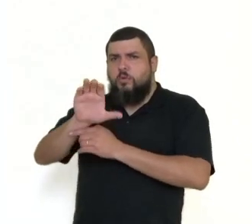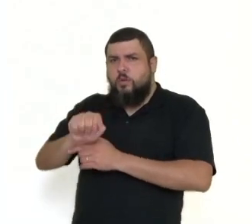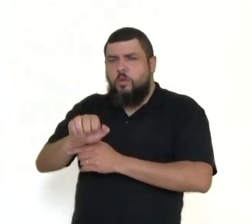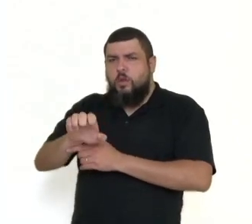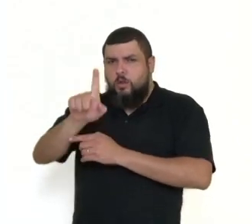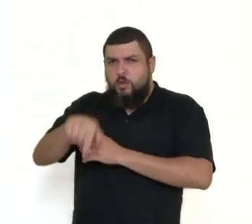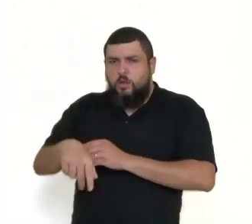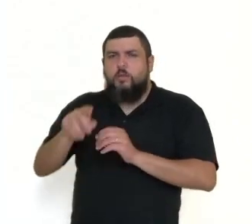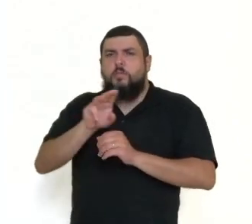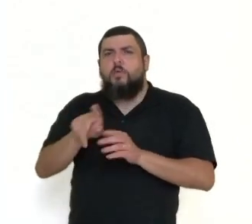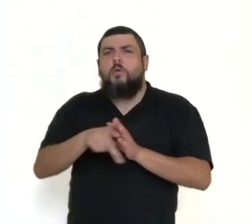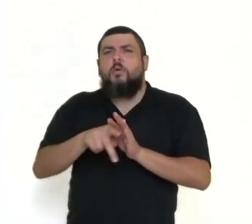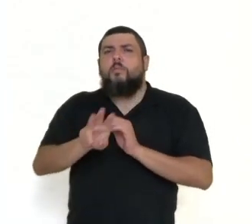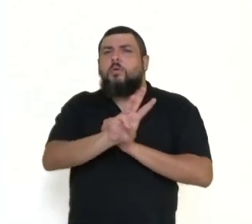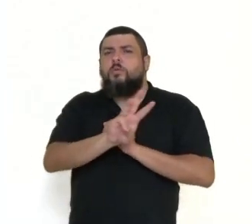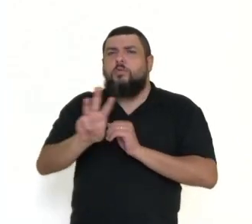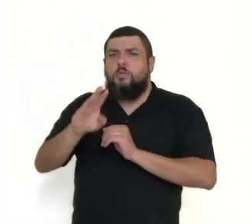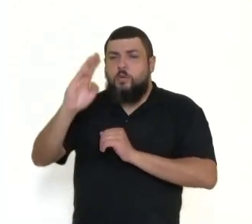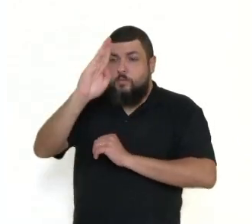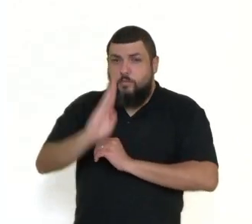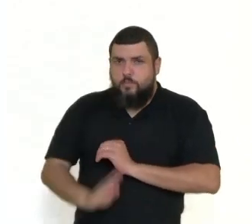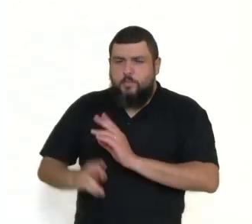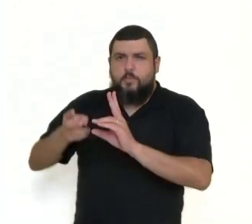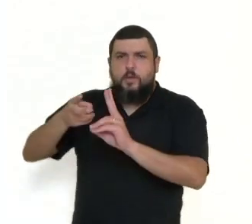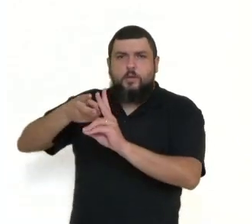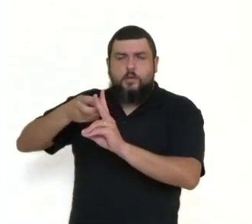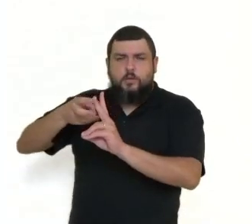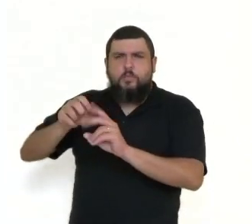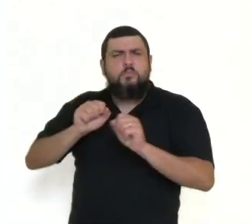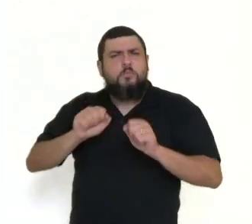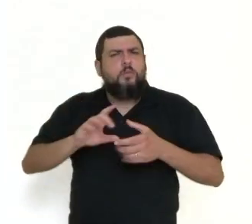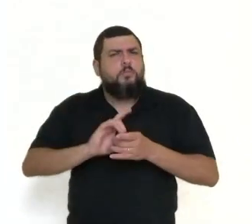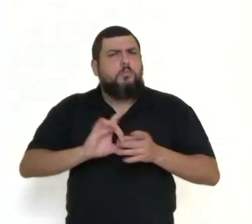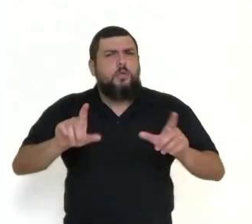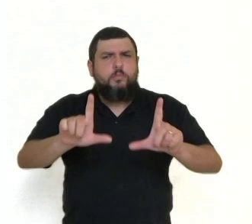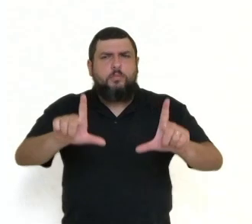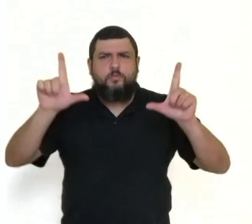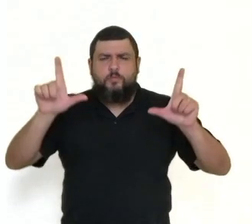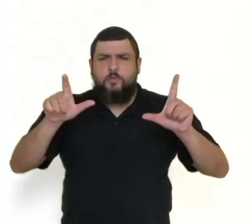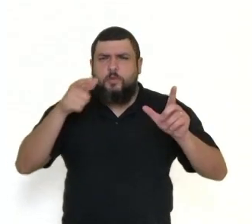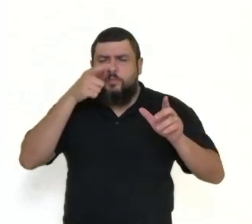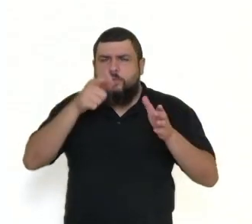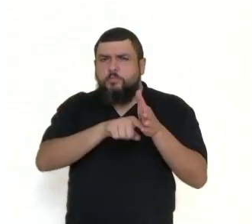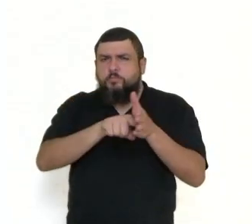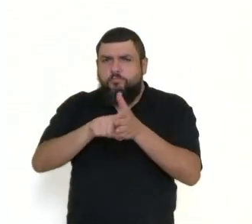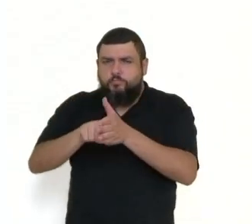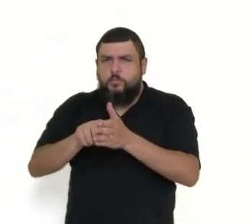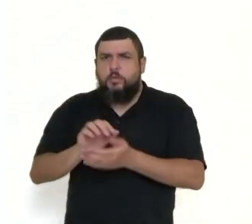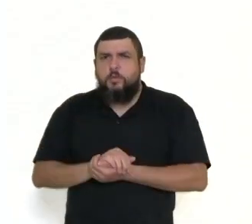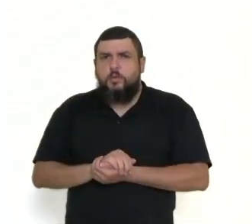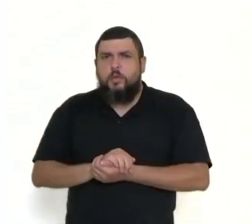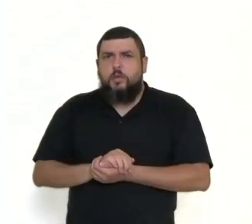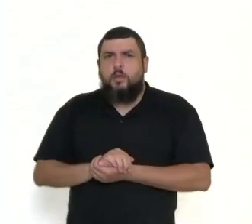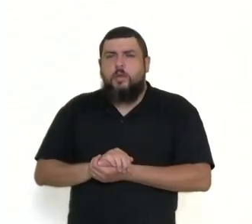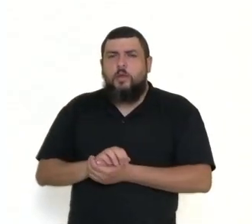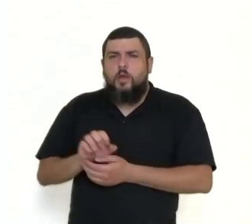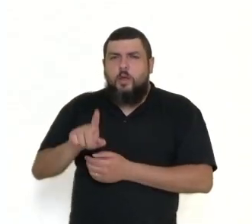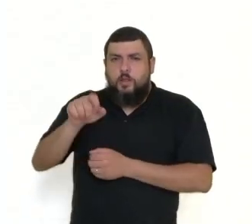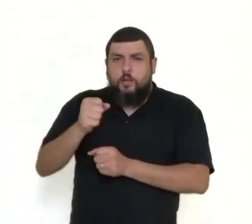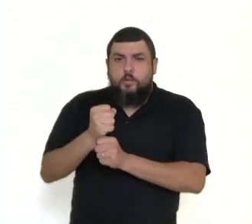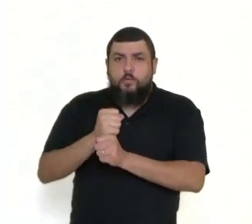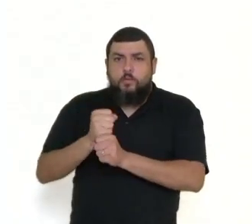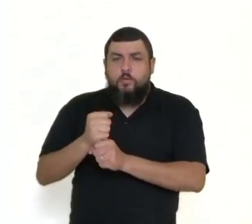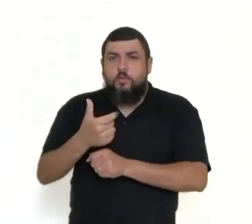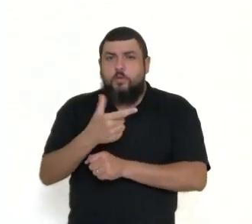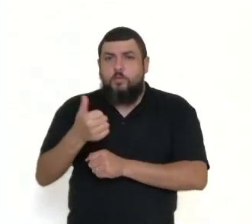Brasil Indígenas, Você pode estar acessando a qualquer tempo. É um gráfico do Censo Demográfico, gráfico de